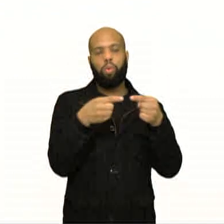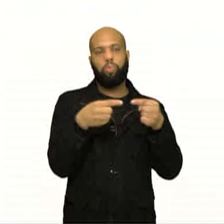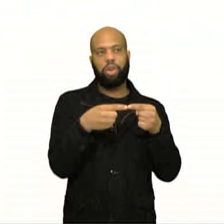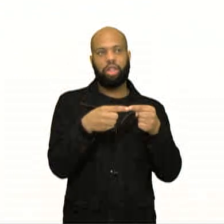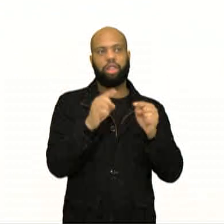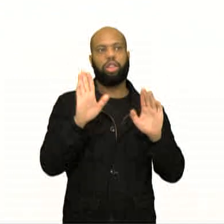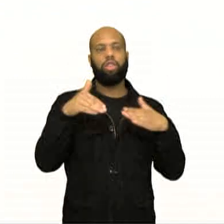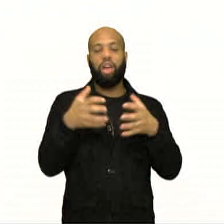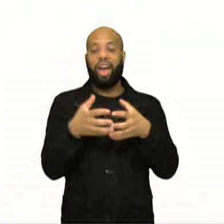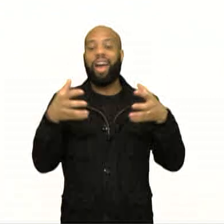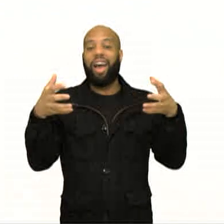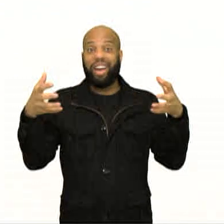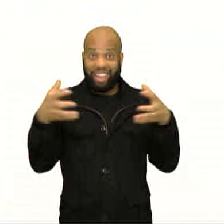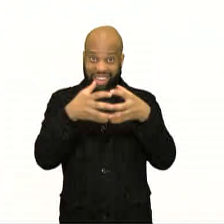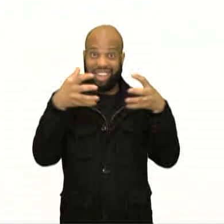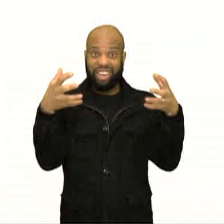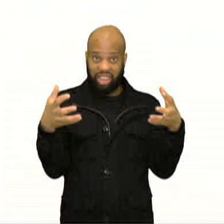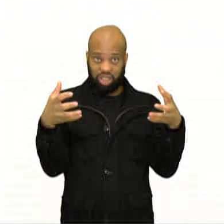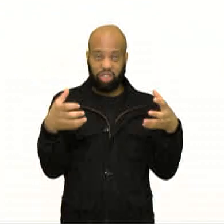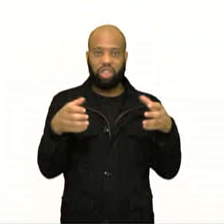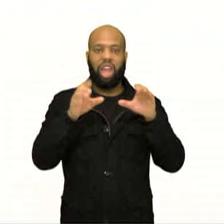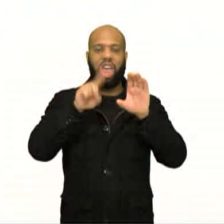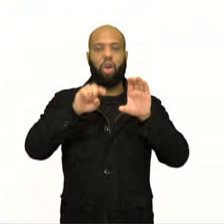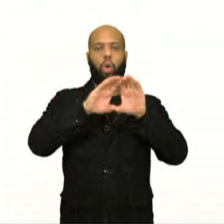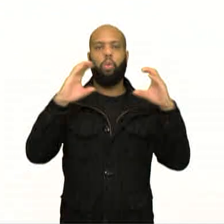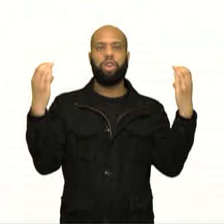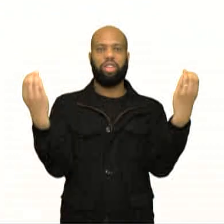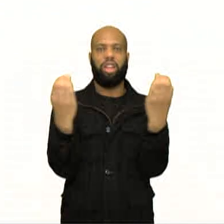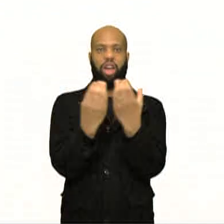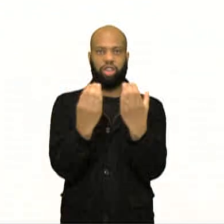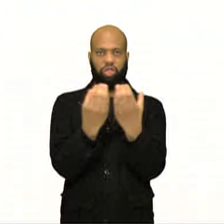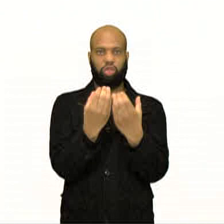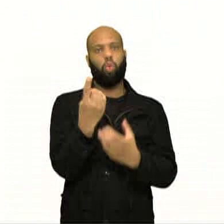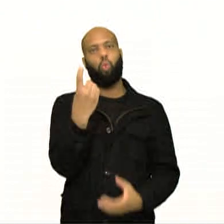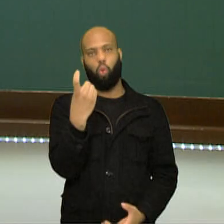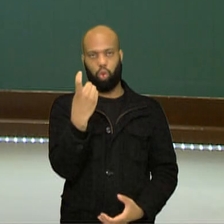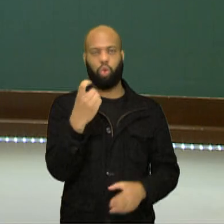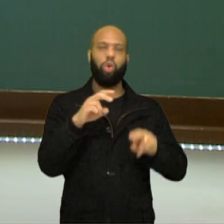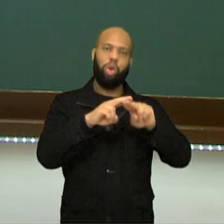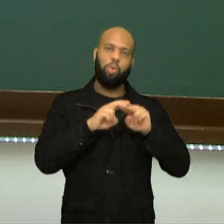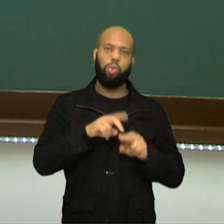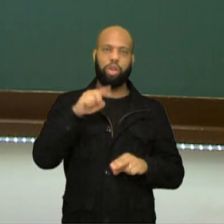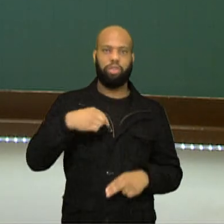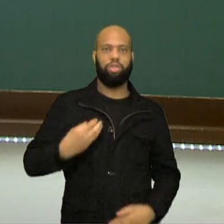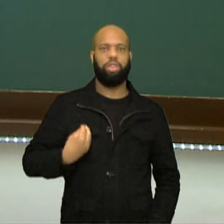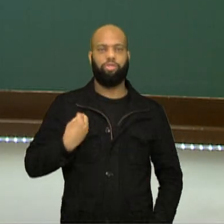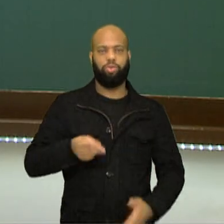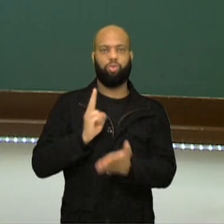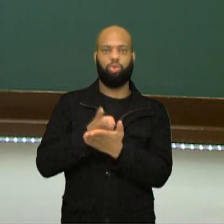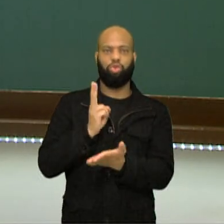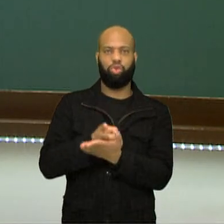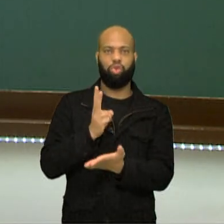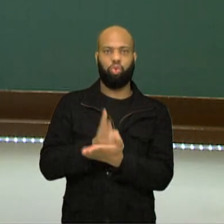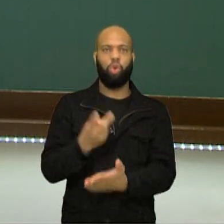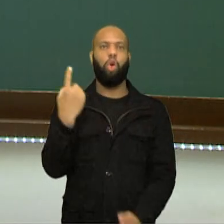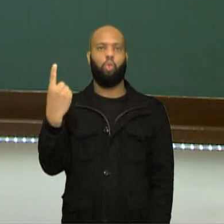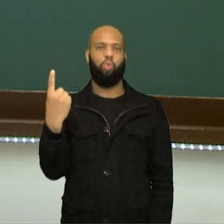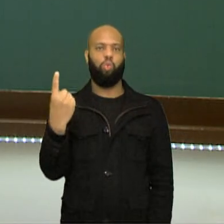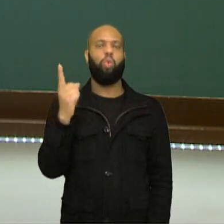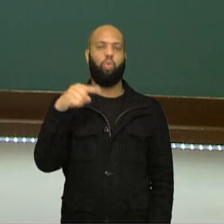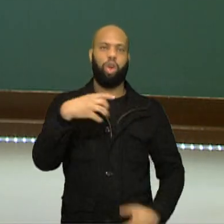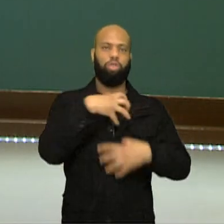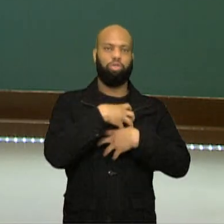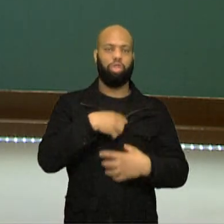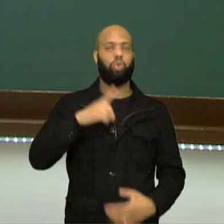grande quantidade traz essa ideia de unidade, de singularidade, e por isso o verbo se mantém no singular. Neste caso, é a forma